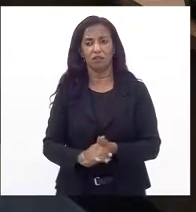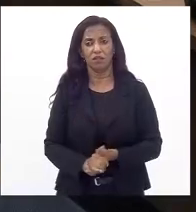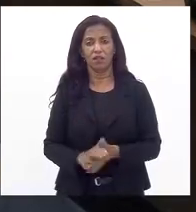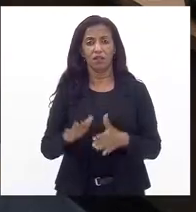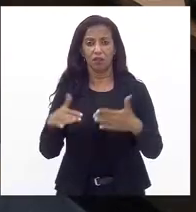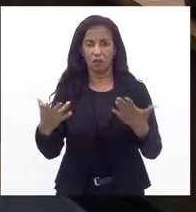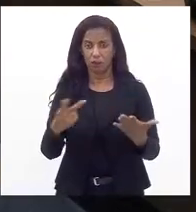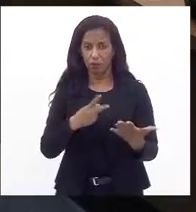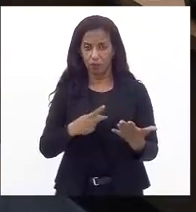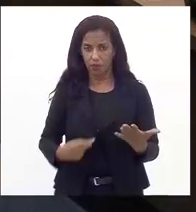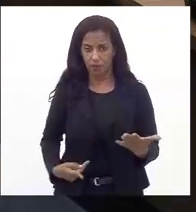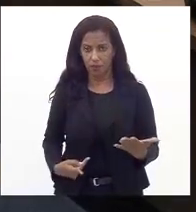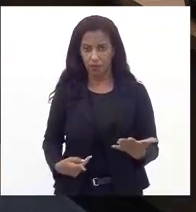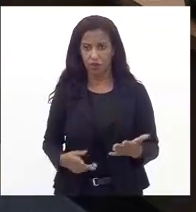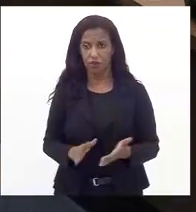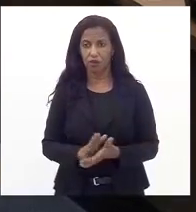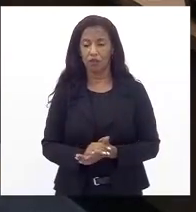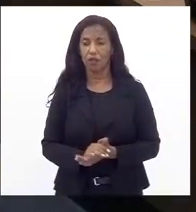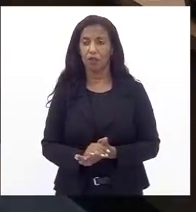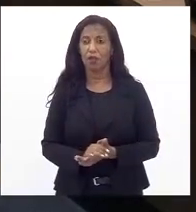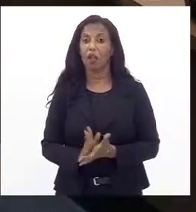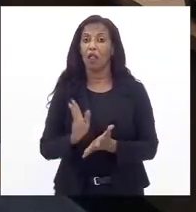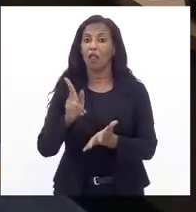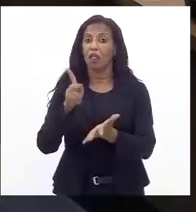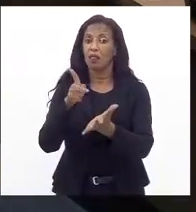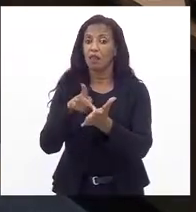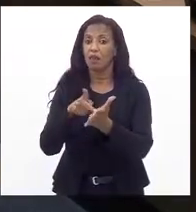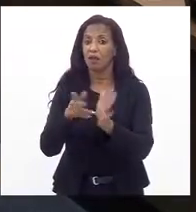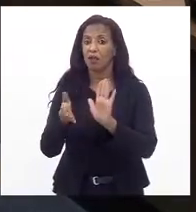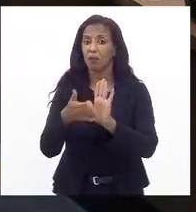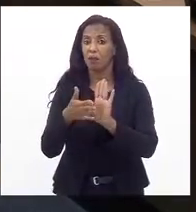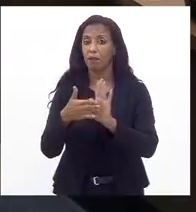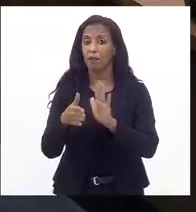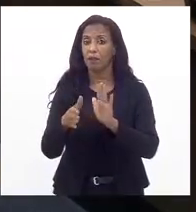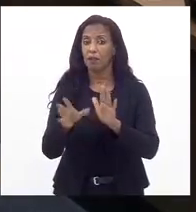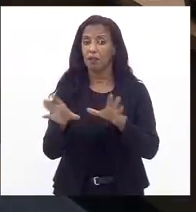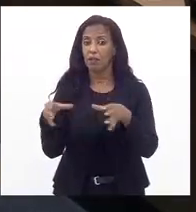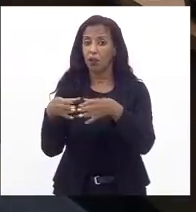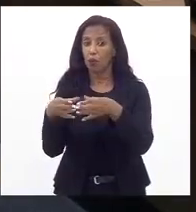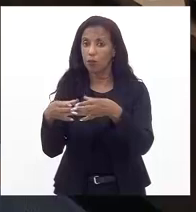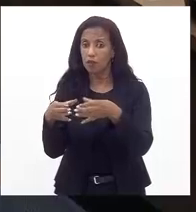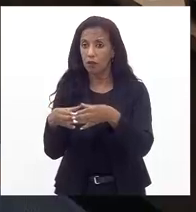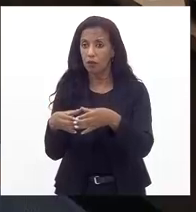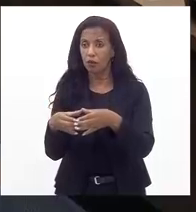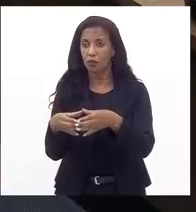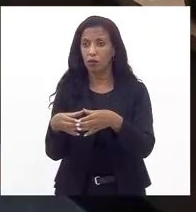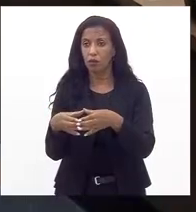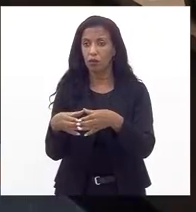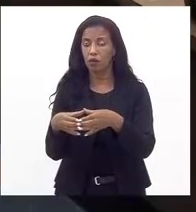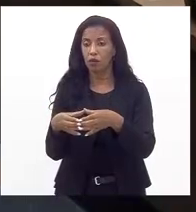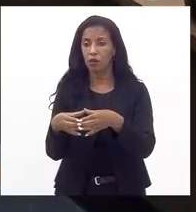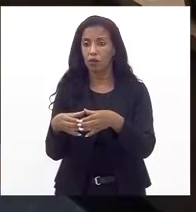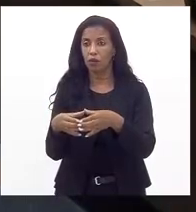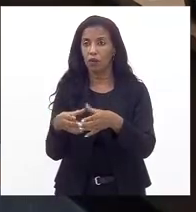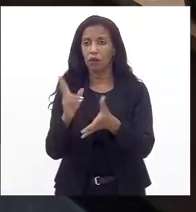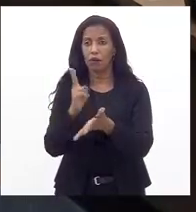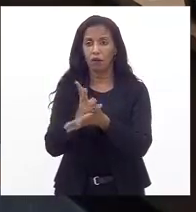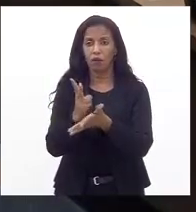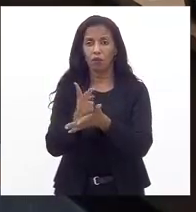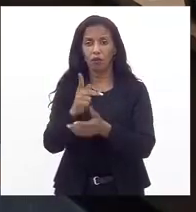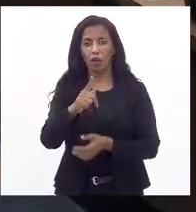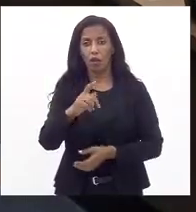Então se o presidente que na verdade eu tô voltando o parecer da Comissão vai prevalecer essa tese original